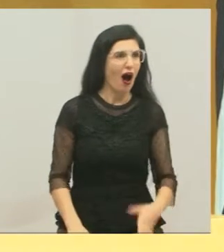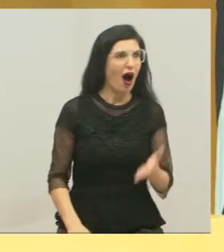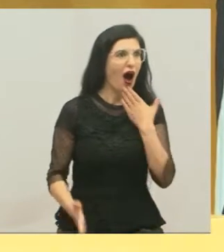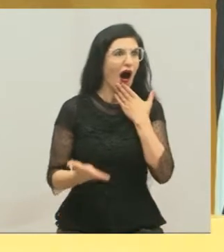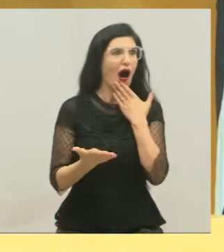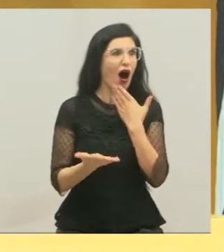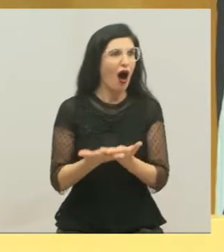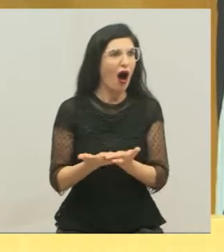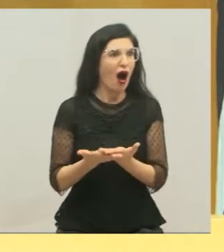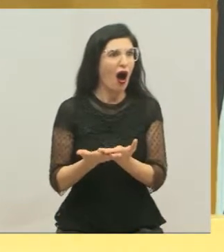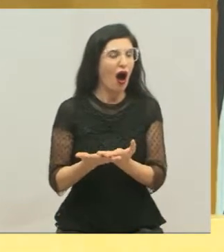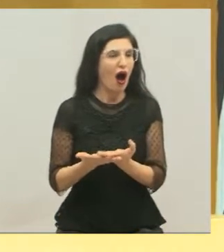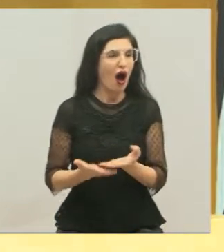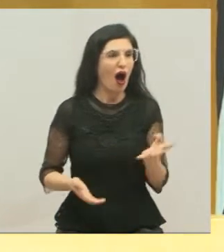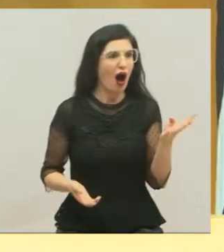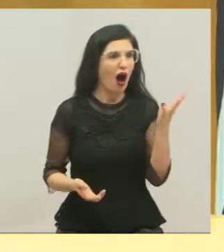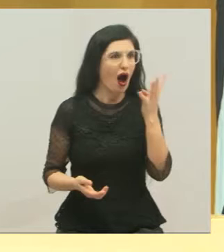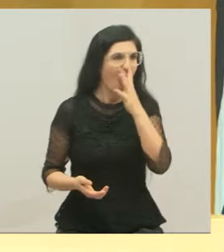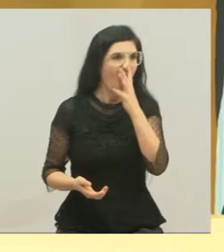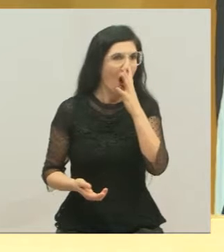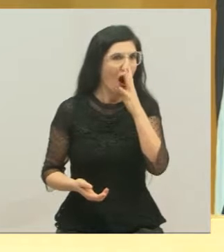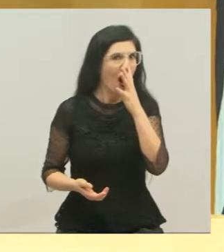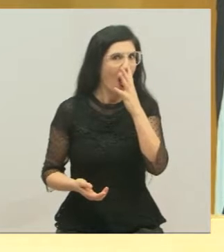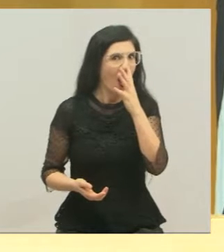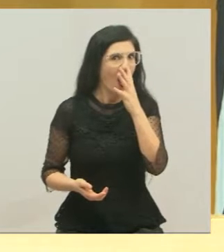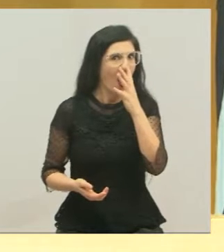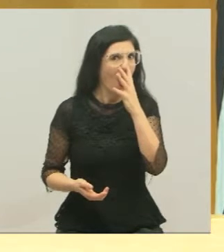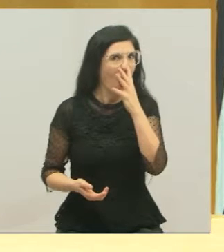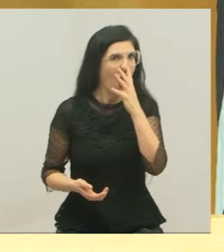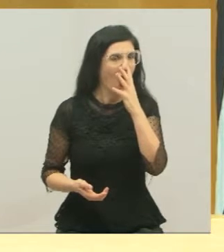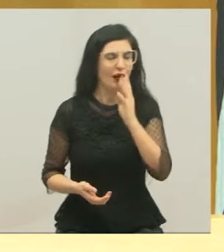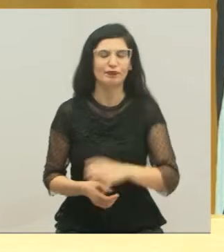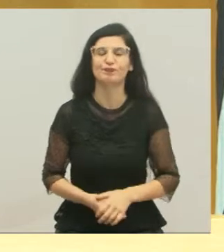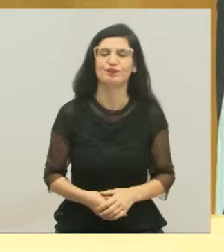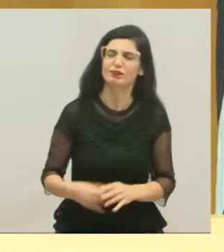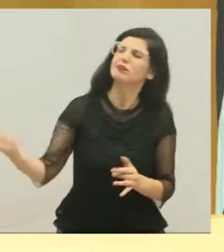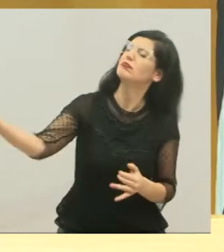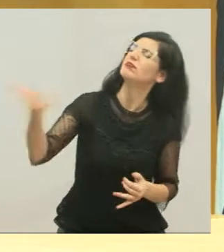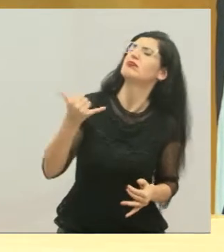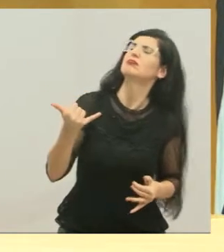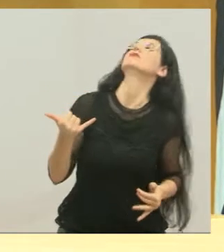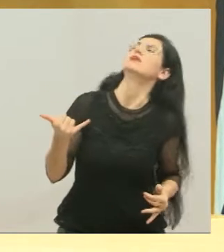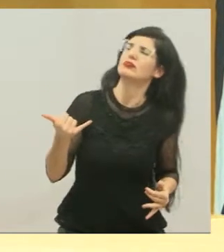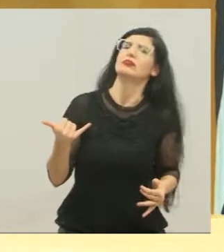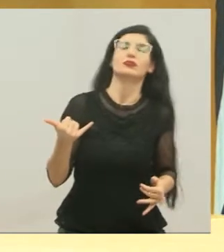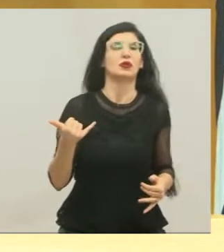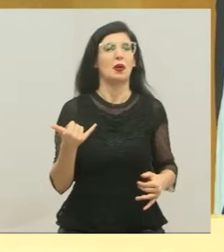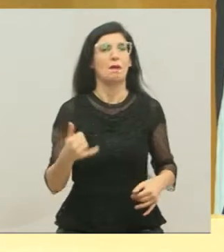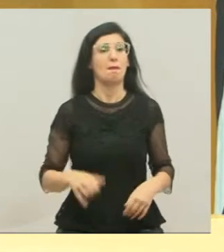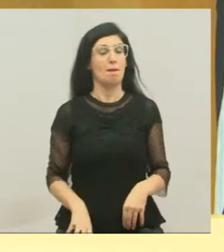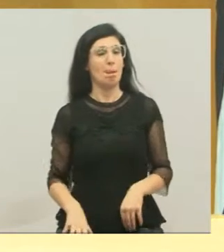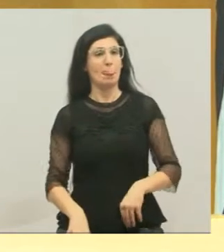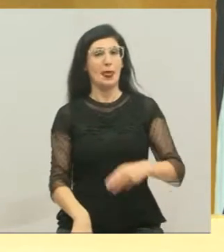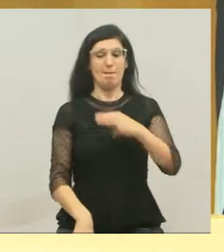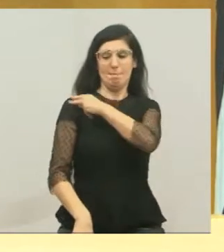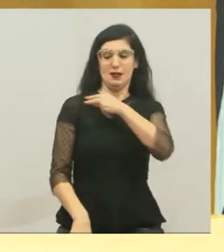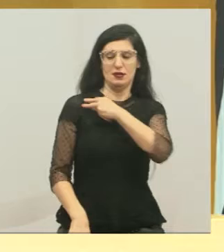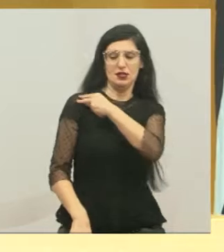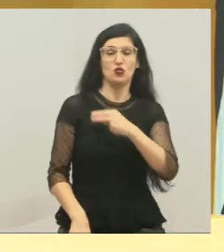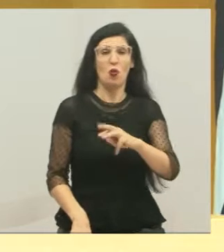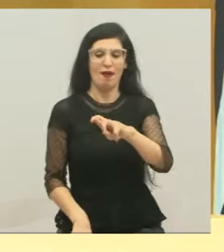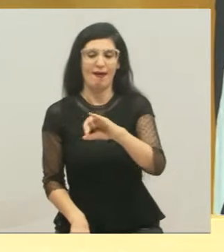quando eu chegou até mim é uma notícia que o Ministro Ricardo Salles